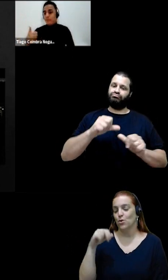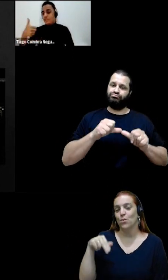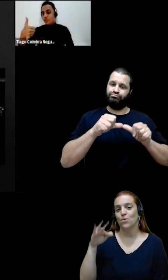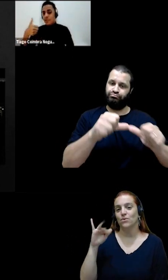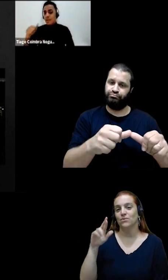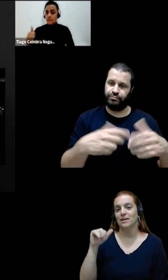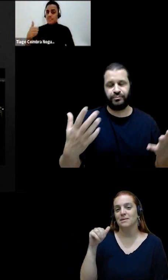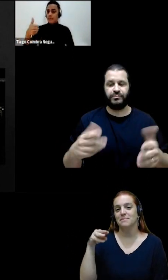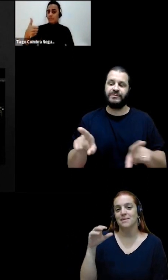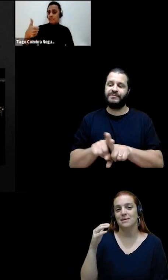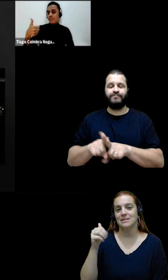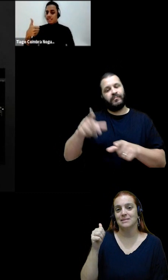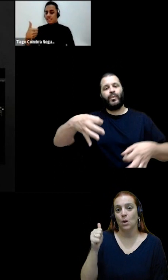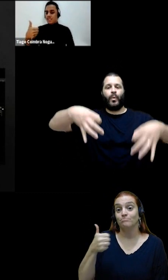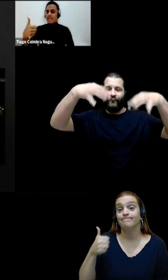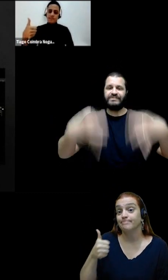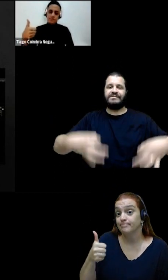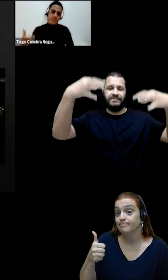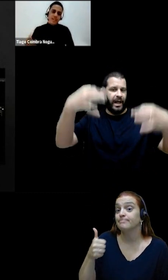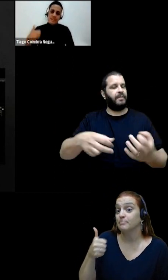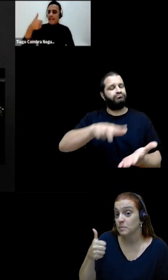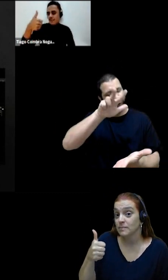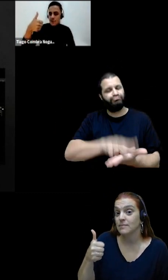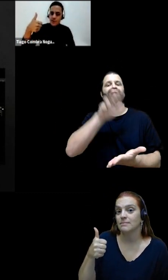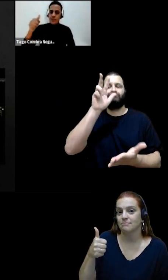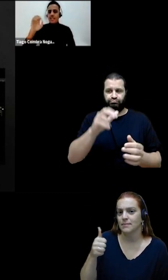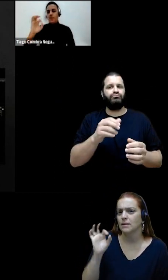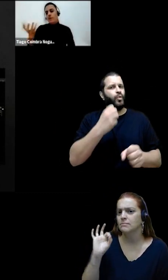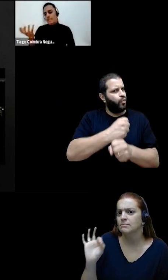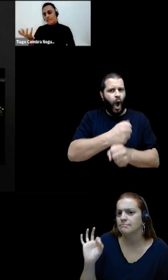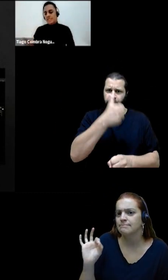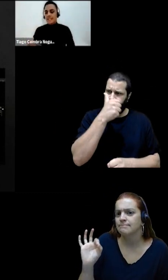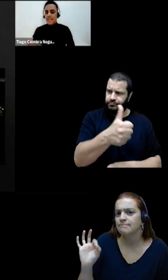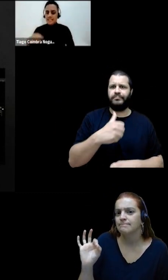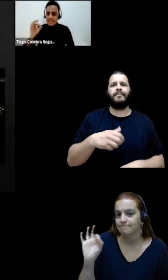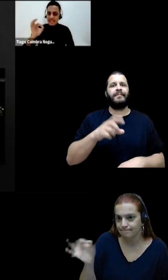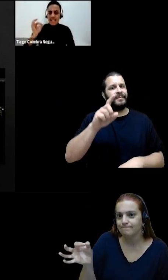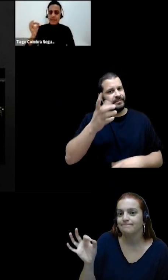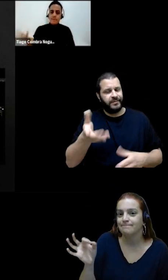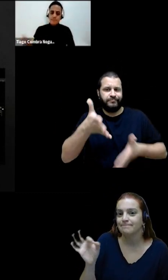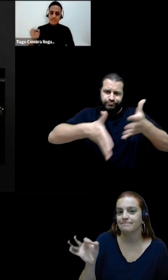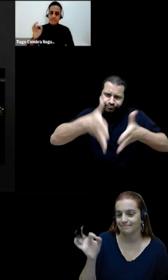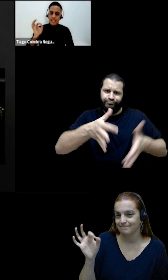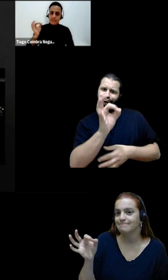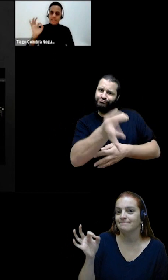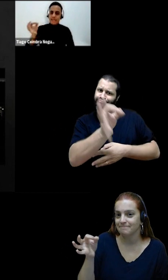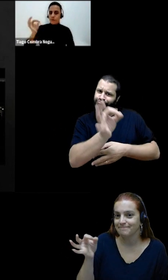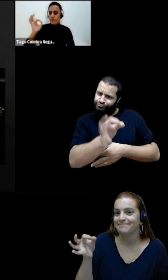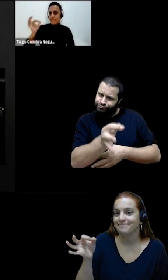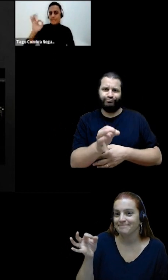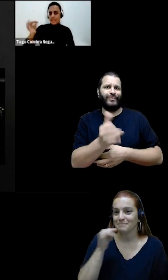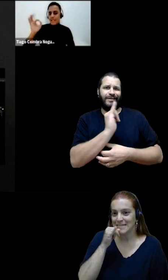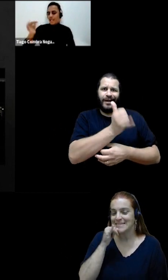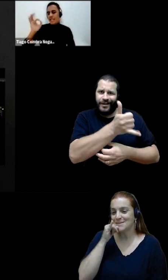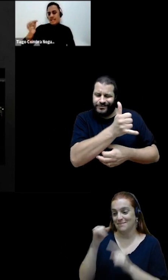de confirmações quando os intérpretes fazem gestos, né, joia, ou em língua de sinais, termos mesmo em língua de sinais como